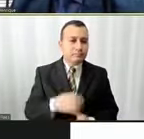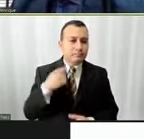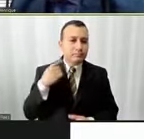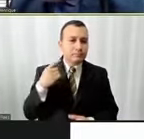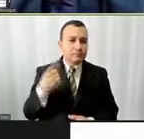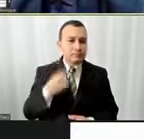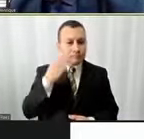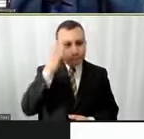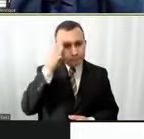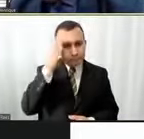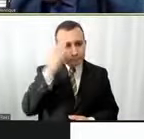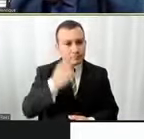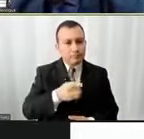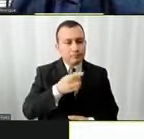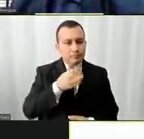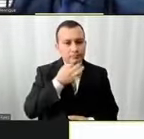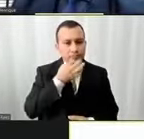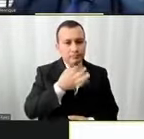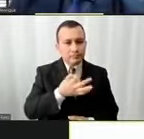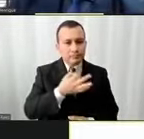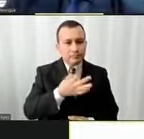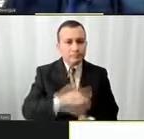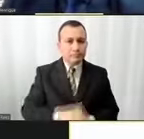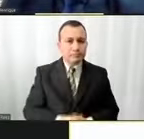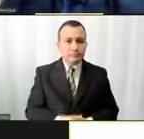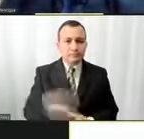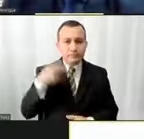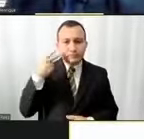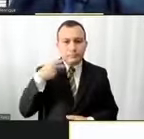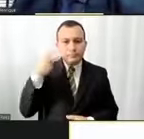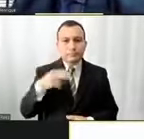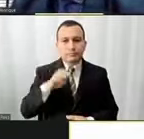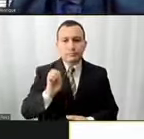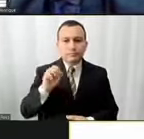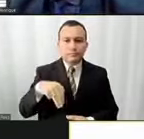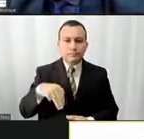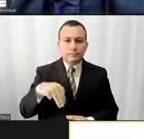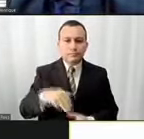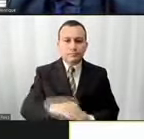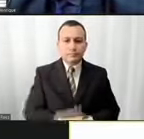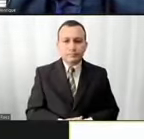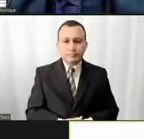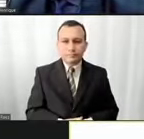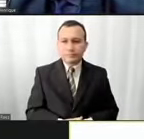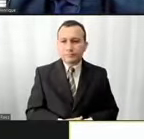à votação. Vamos continuar. Armas e a morte. Vereador Eduardo Magalhães.